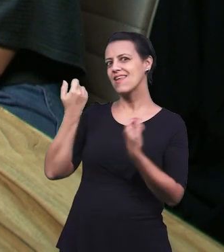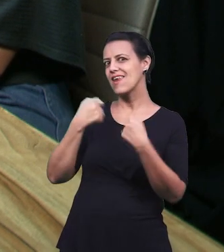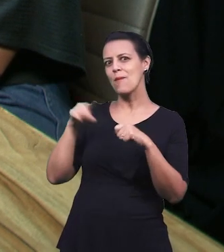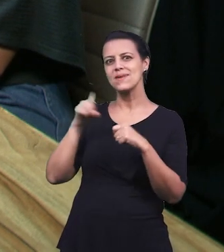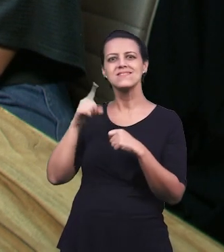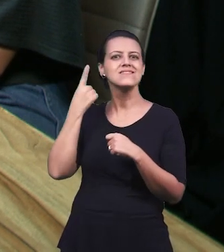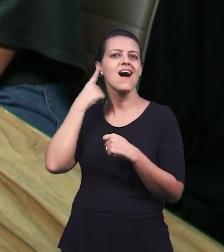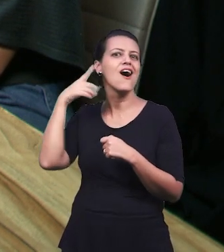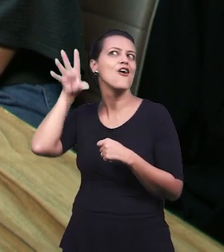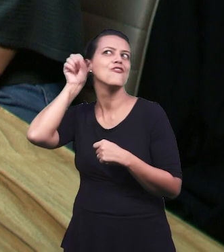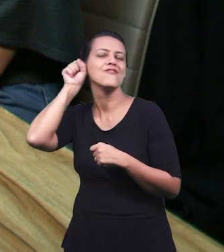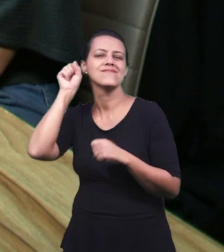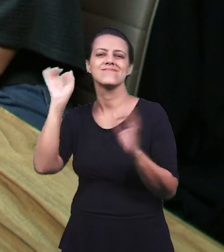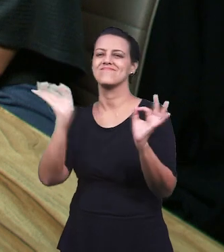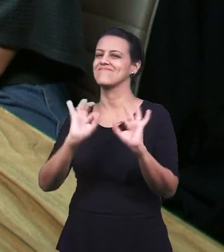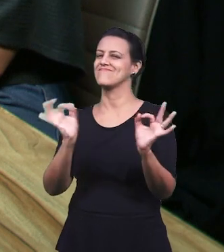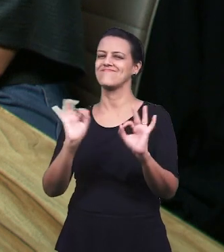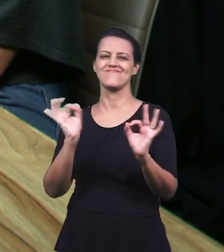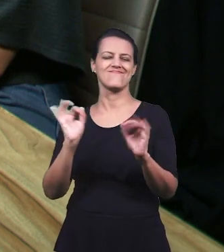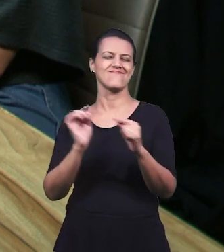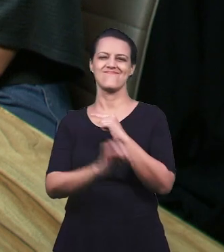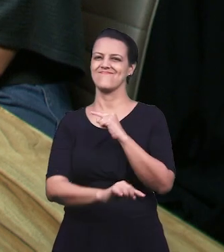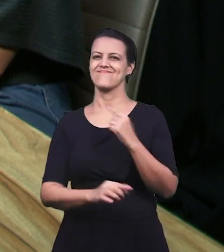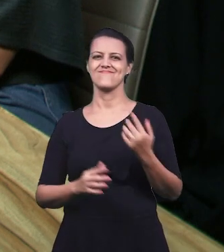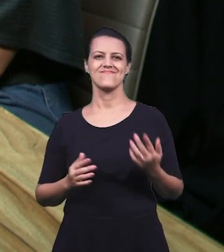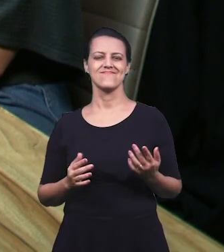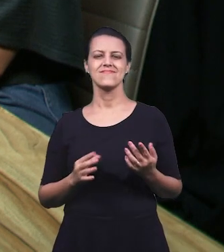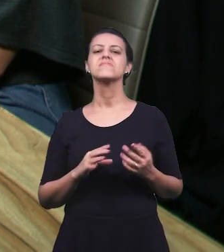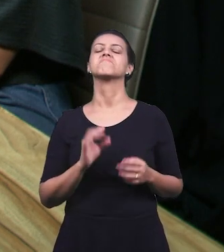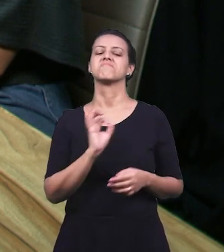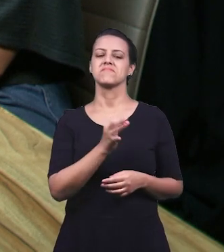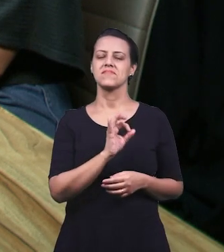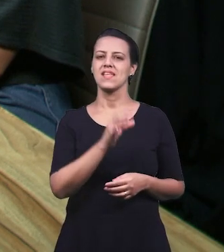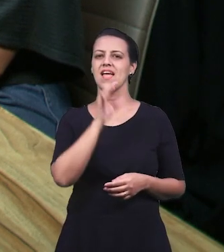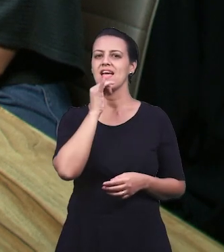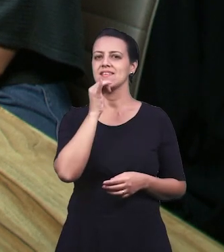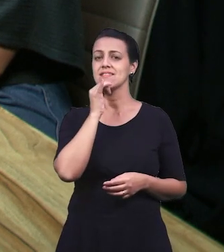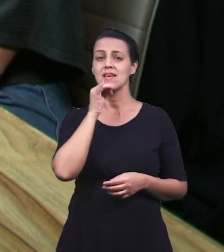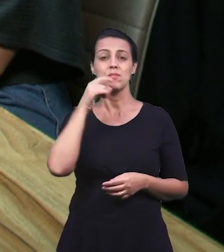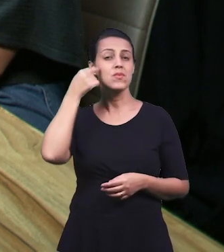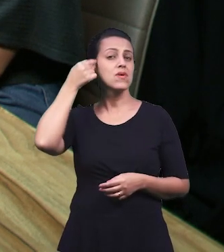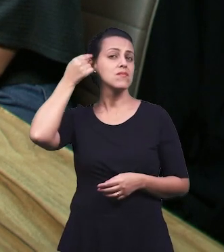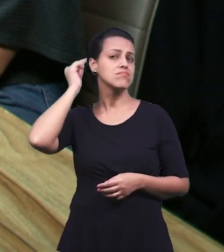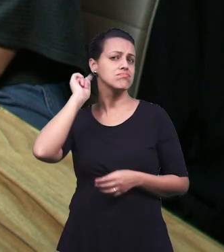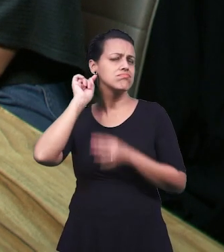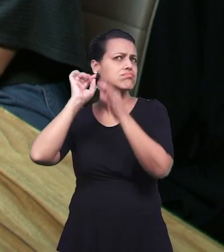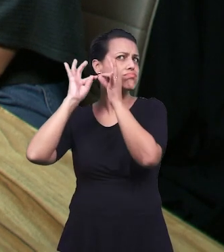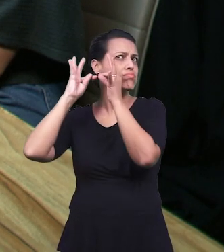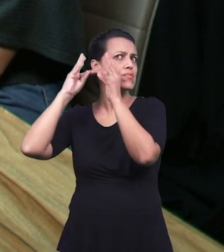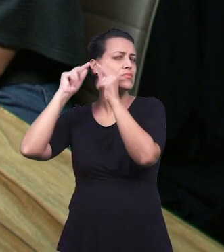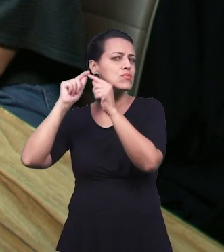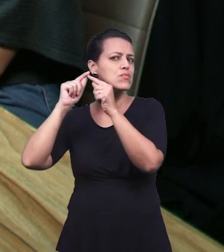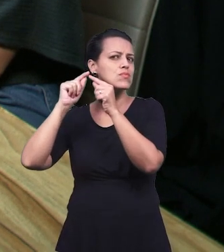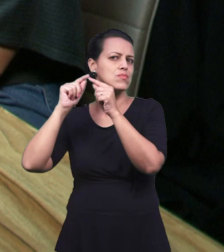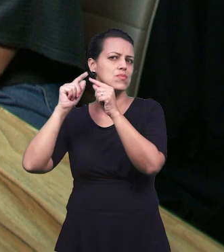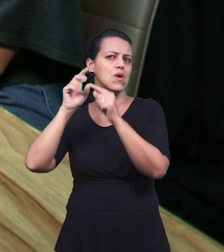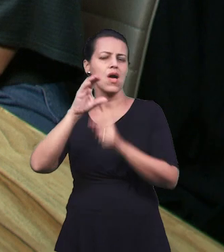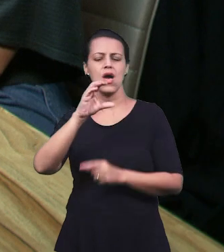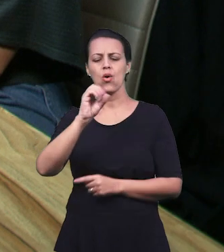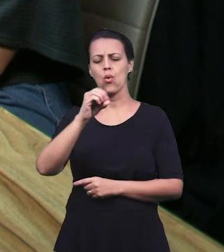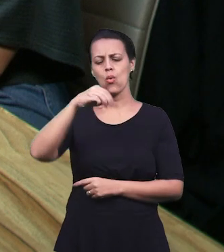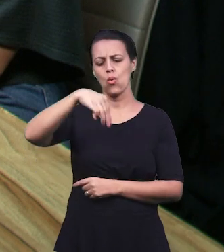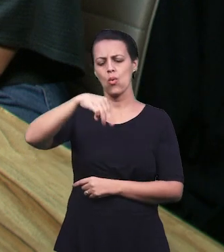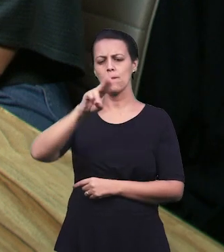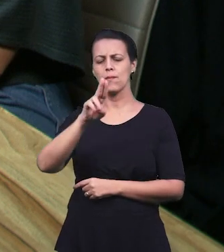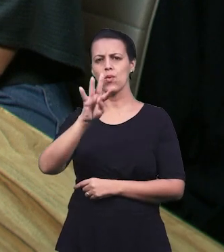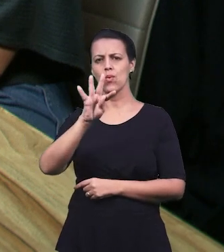esse mecanismo, né? Isso. Esse mecanismo todo, por onde passa a informação, na engenharia a gente chama de comutação,